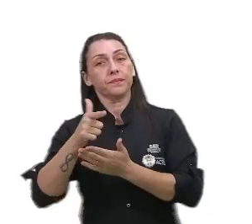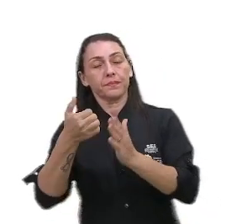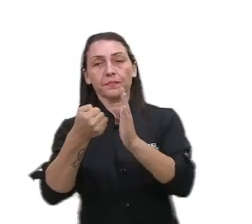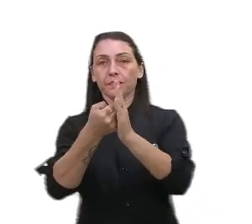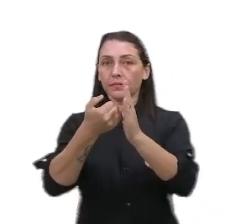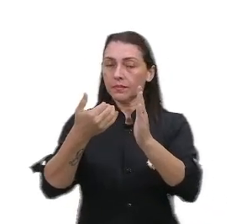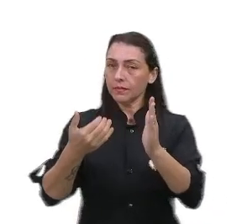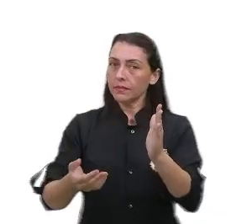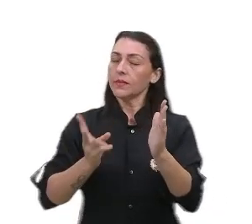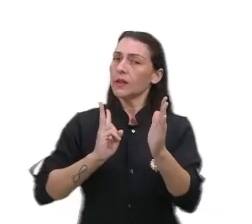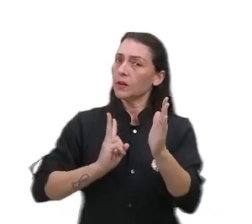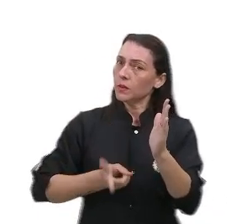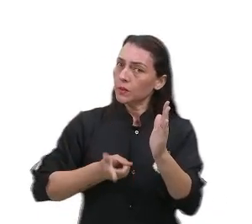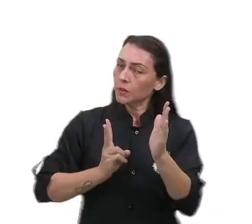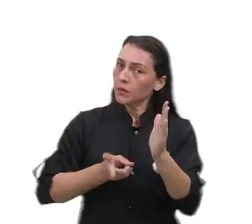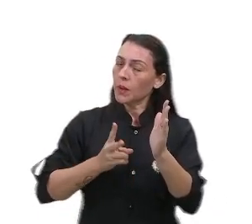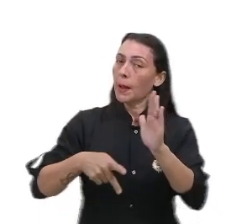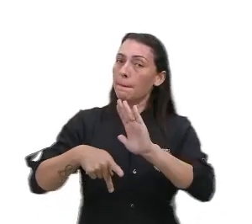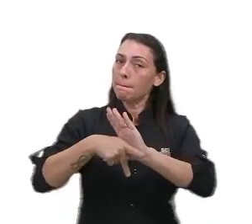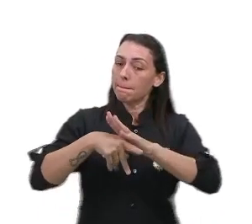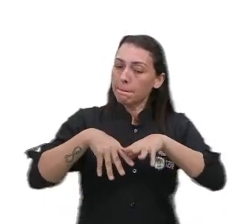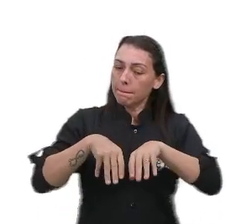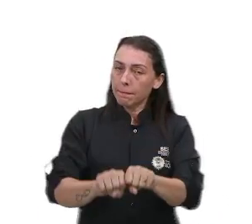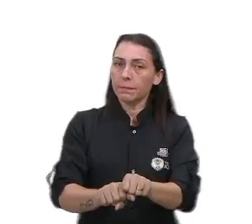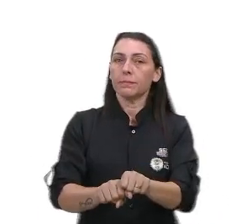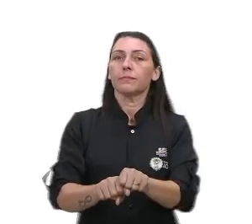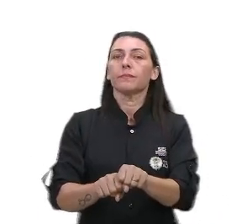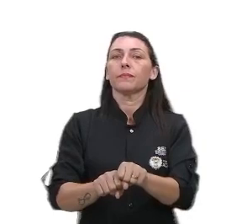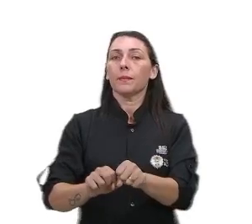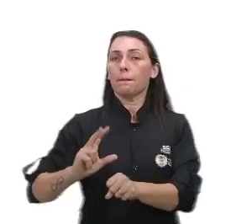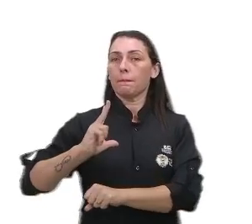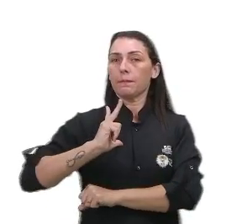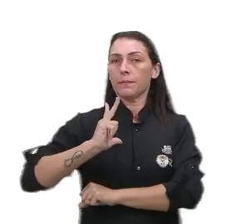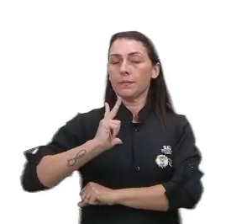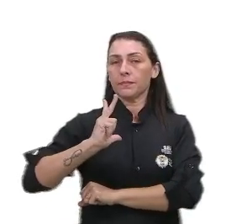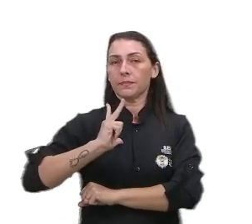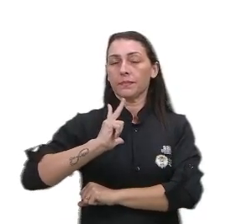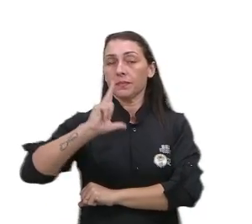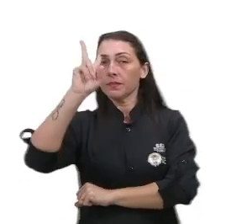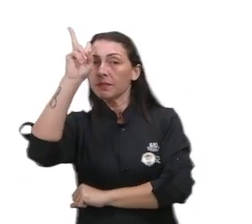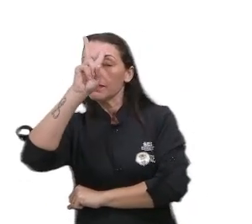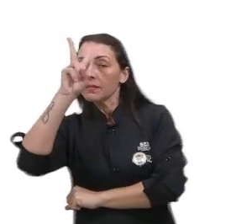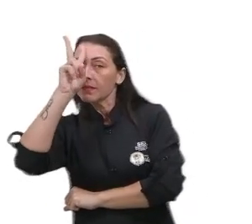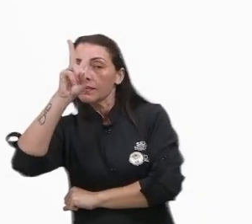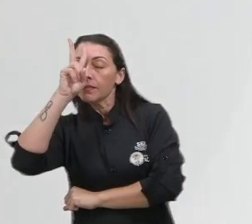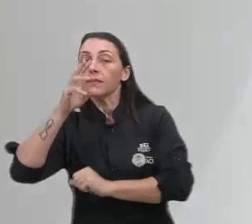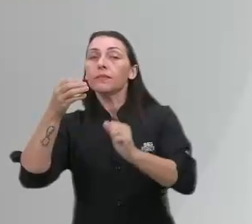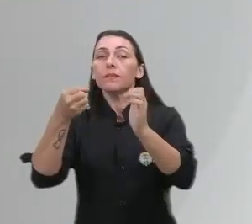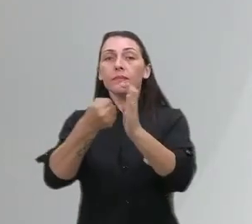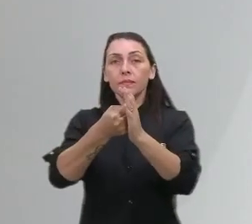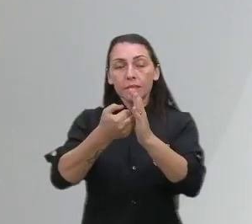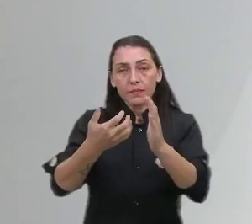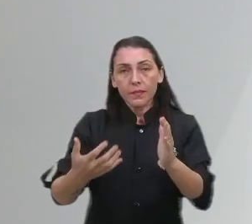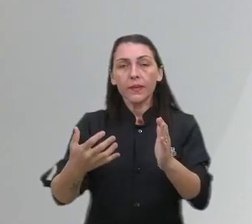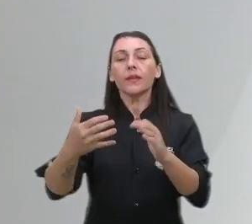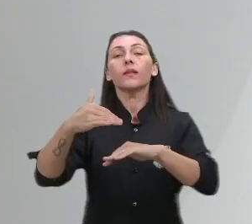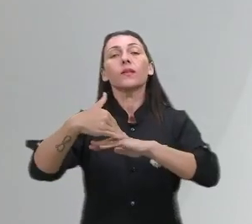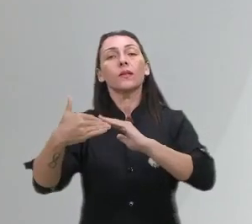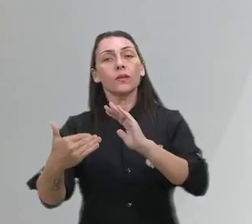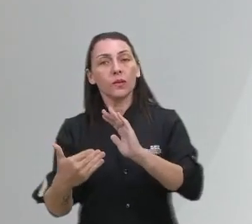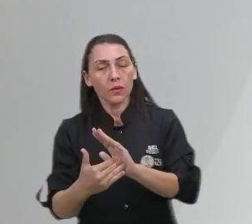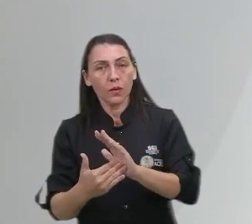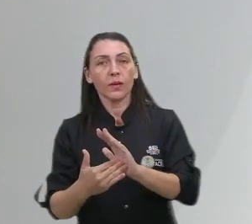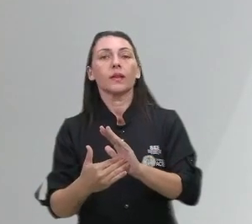é a predominância de propriedades privadas. Lembrando que essas características, todas elas vão